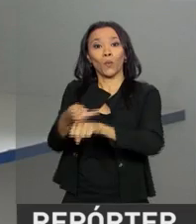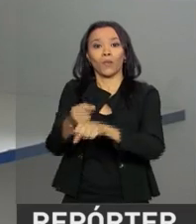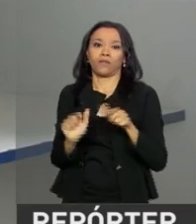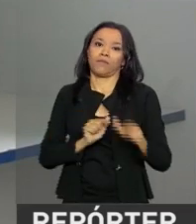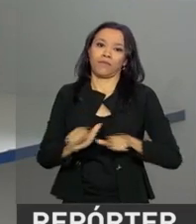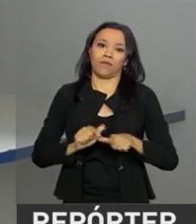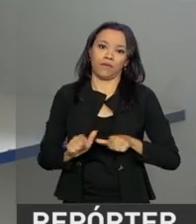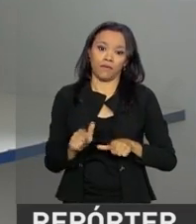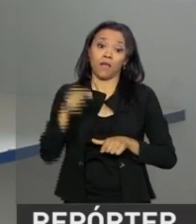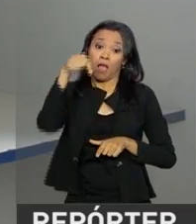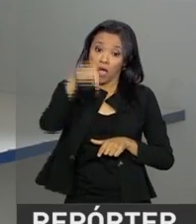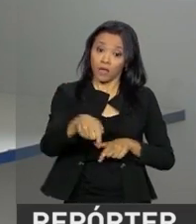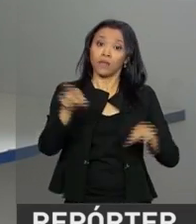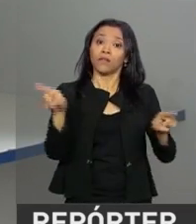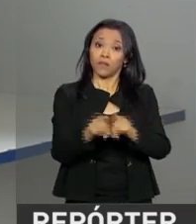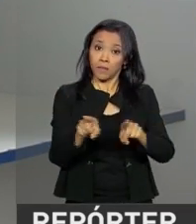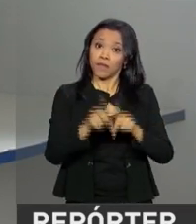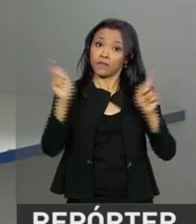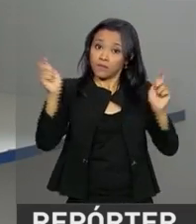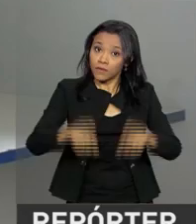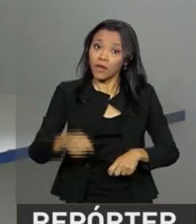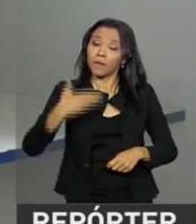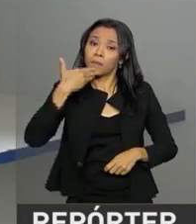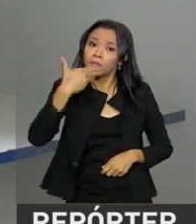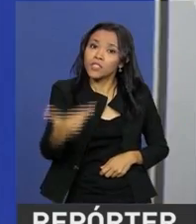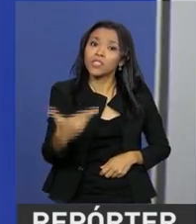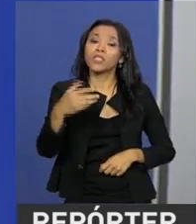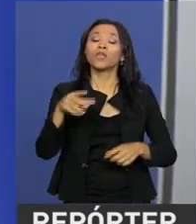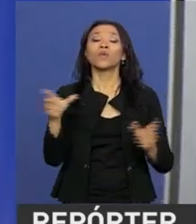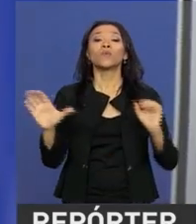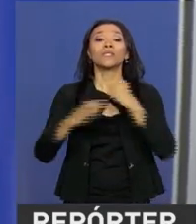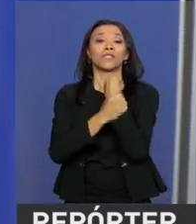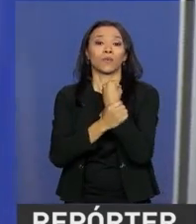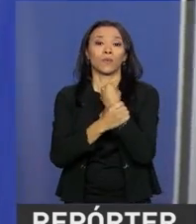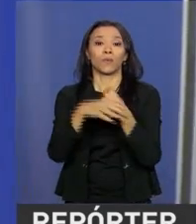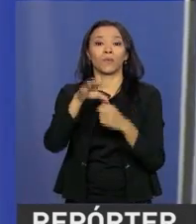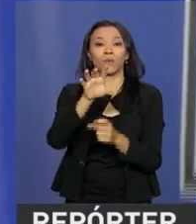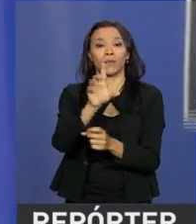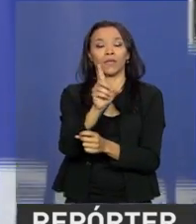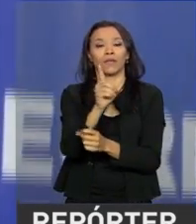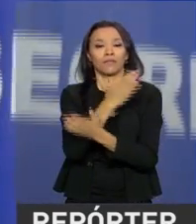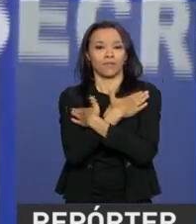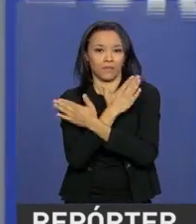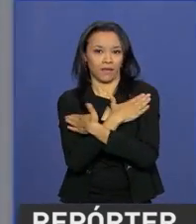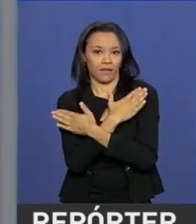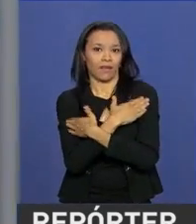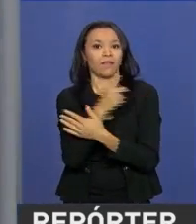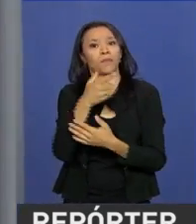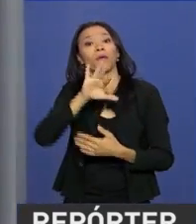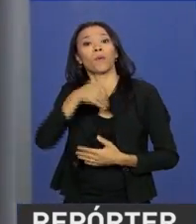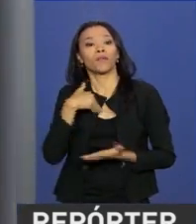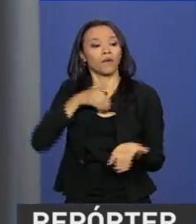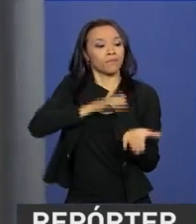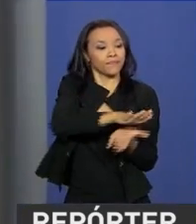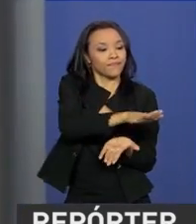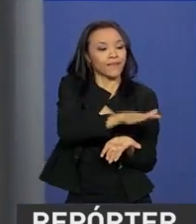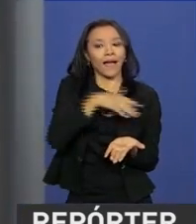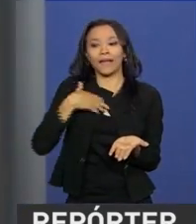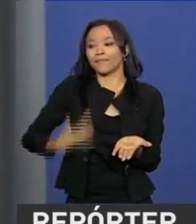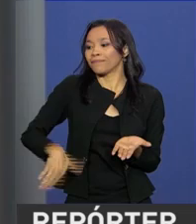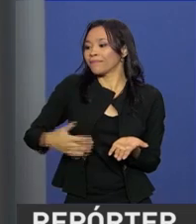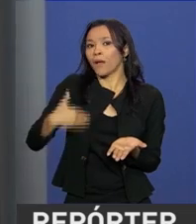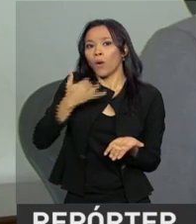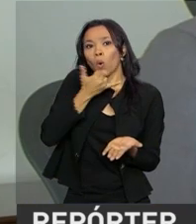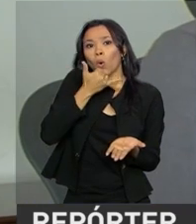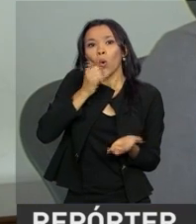emprego. Aqui também é possível solicitar o seguro-desemprego, que é uma garantia que o trabalhador tem quando é demitido sem